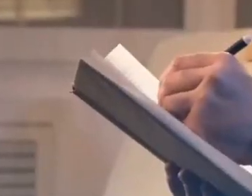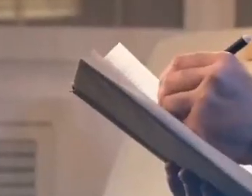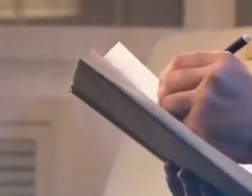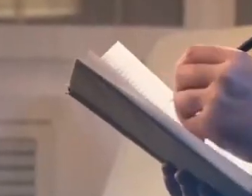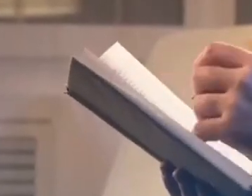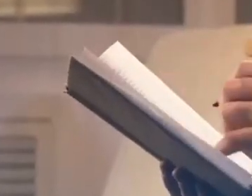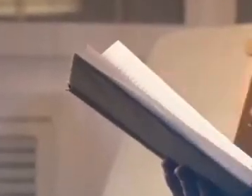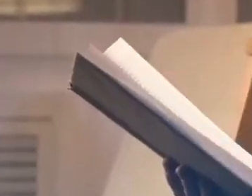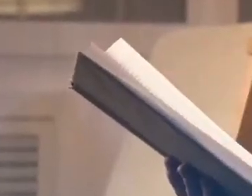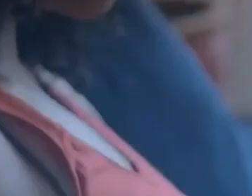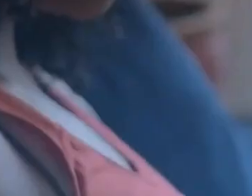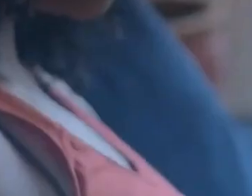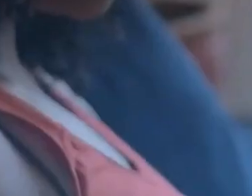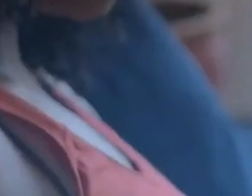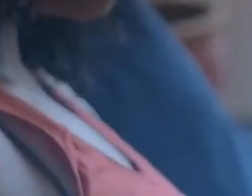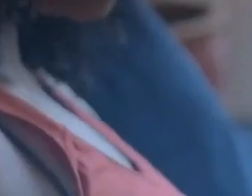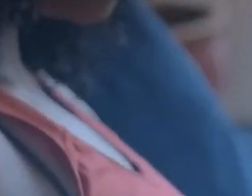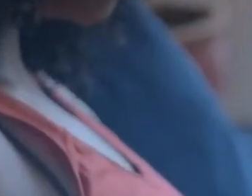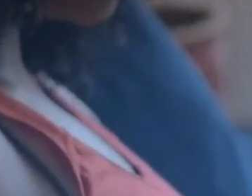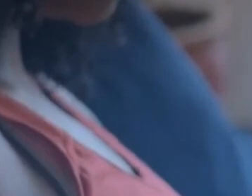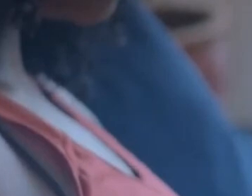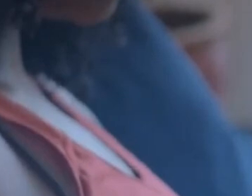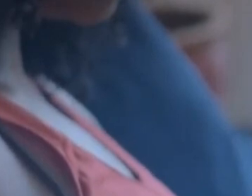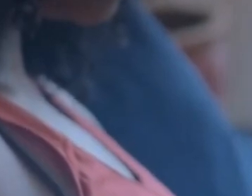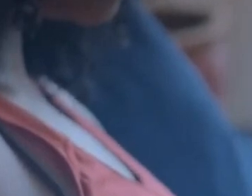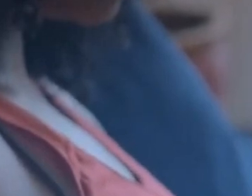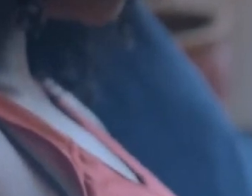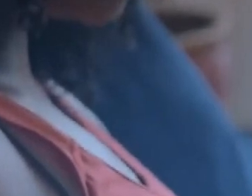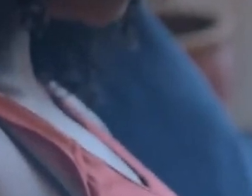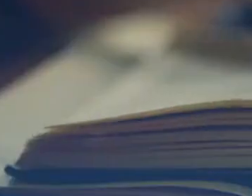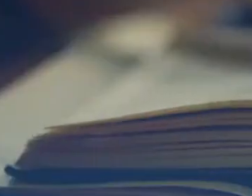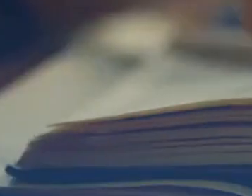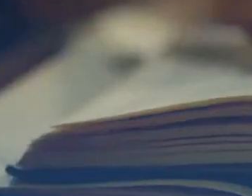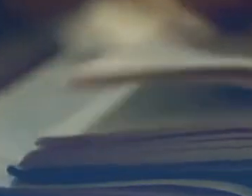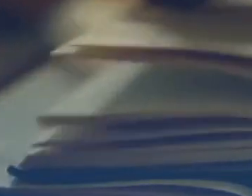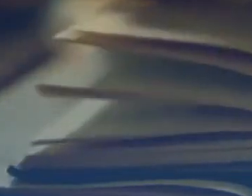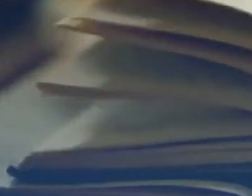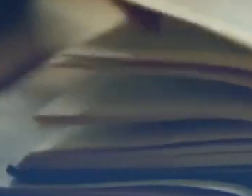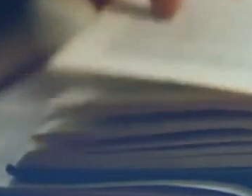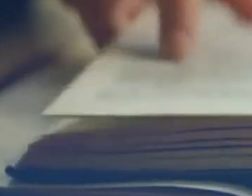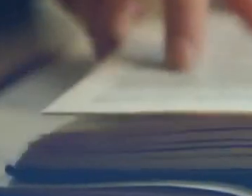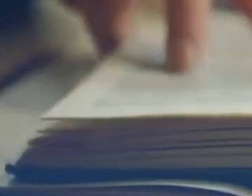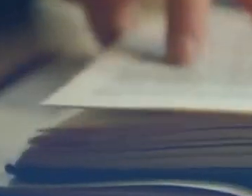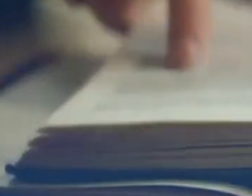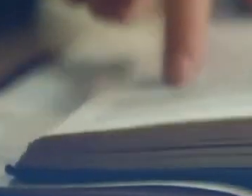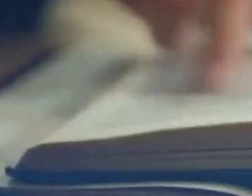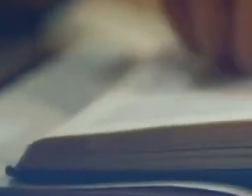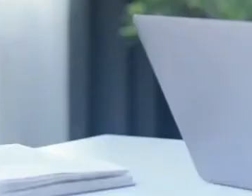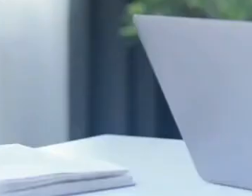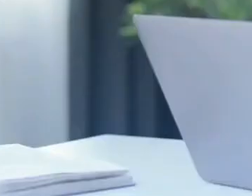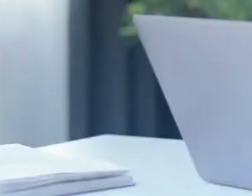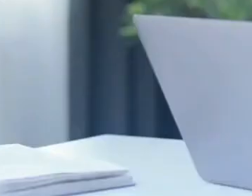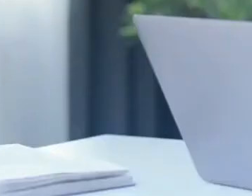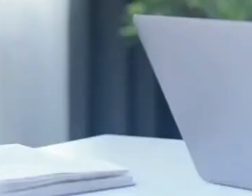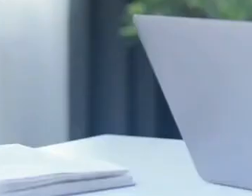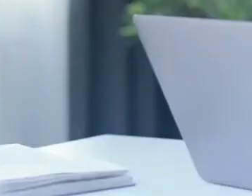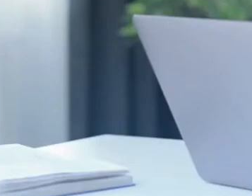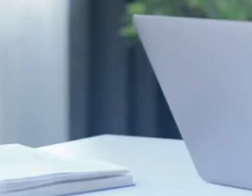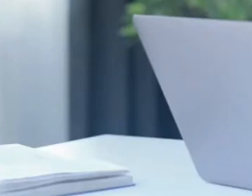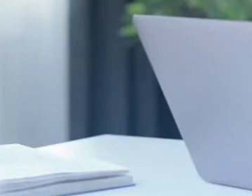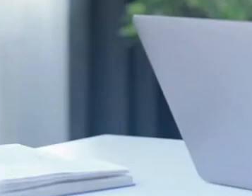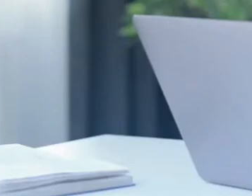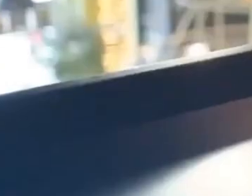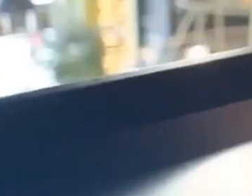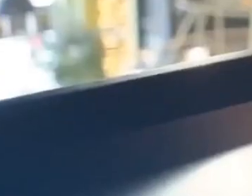Estudando o Livro dos Espíritos. Um estudo sequencial da obra O Livro dos Espíritos, de Allan Kardec. Essa é a